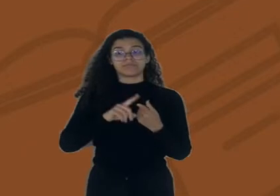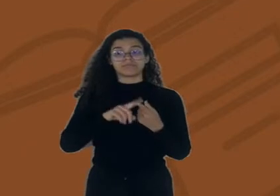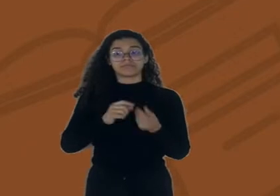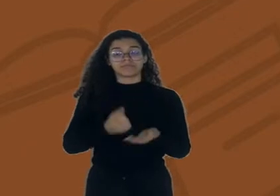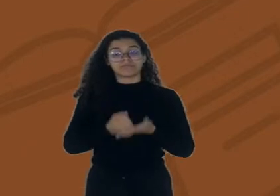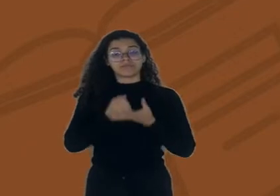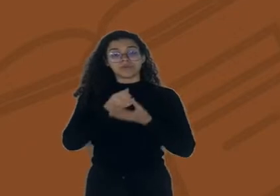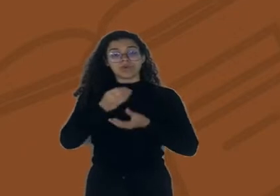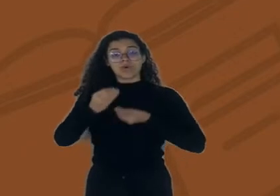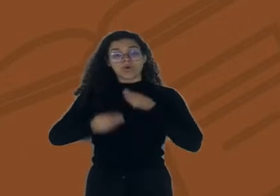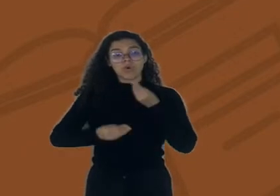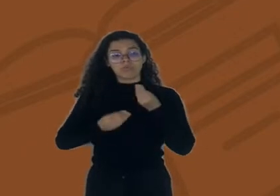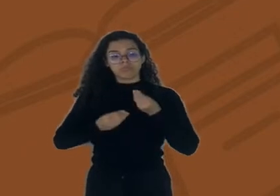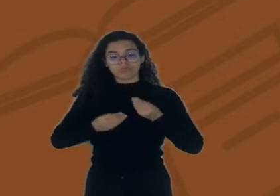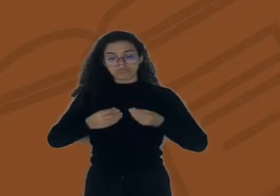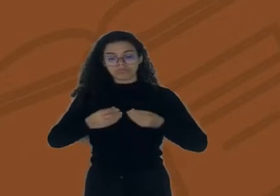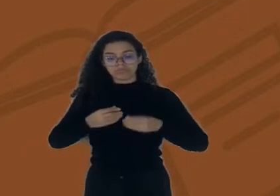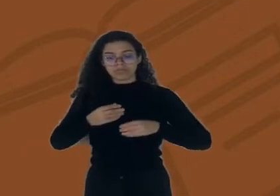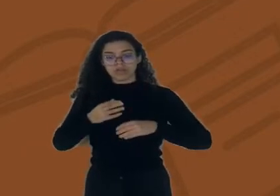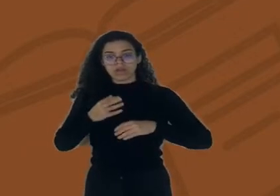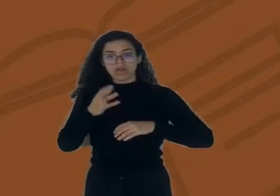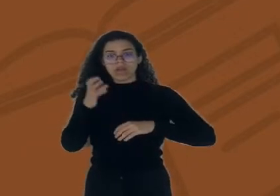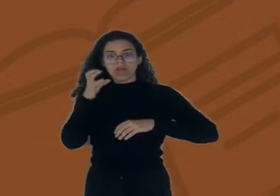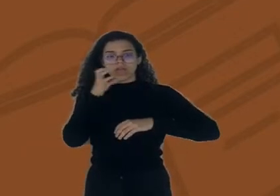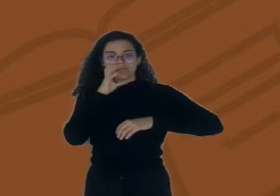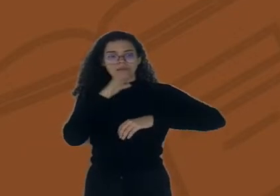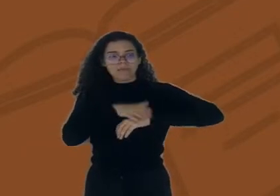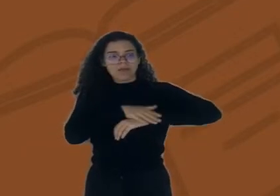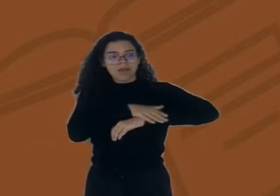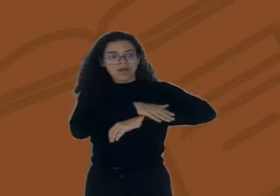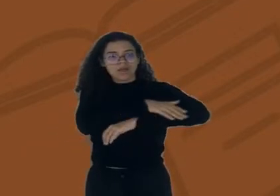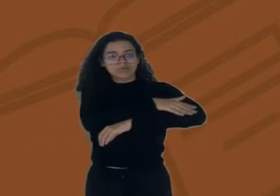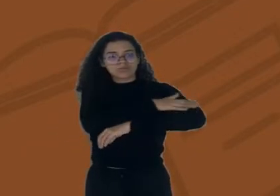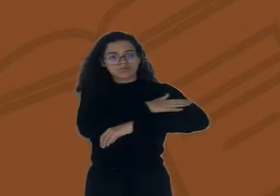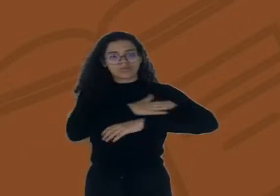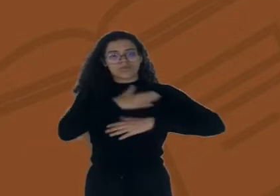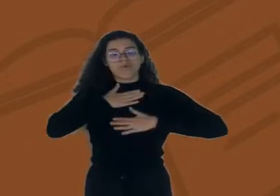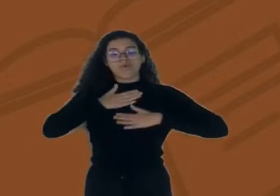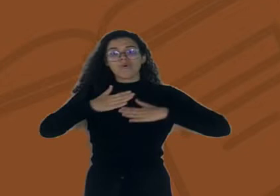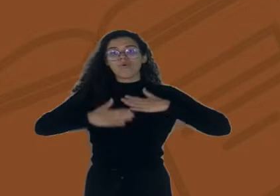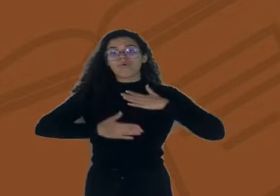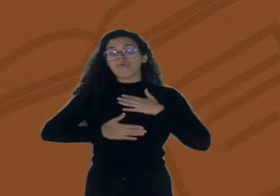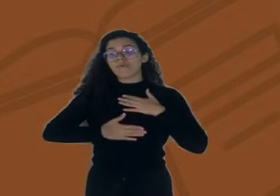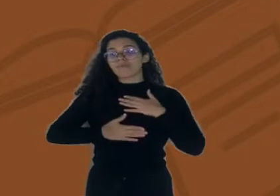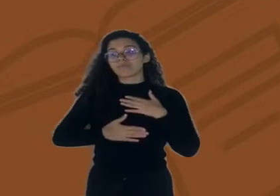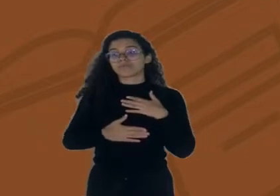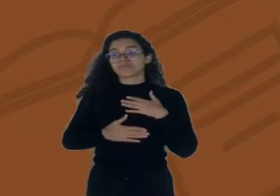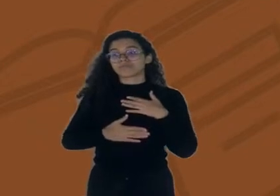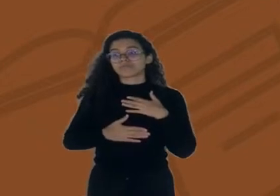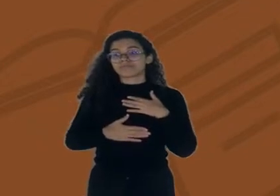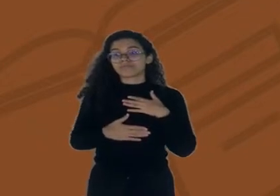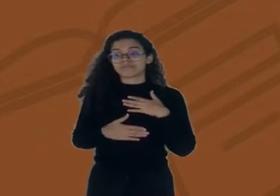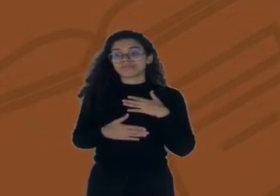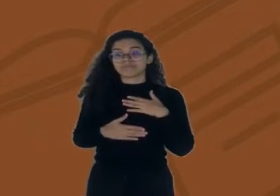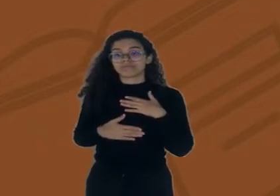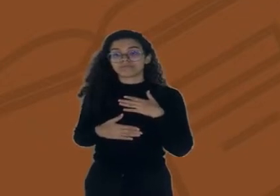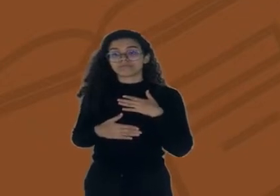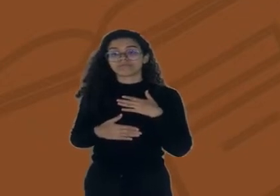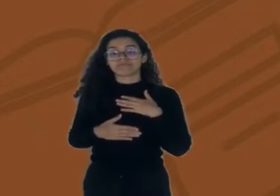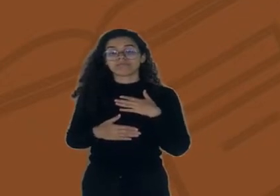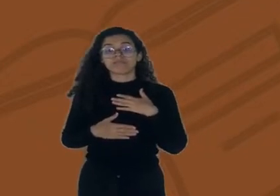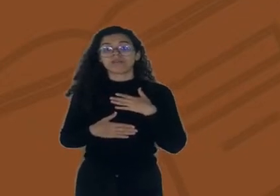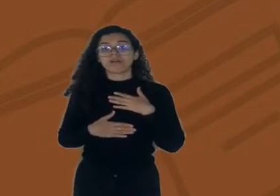regulação da temperatura corporal, ou como nós podemos observar no slide, na